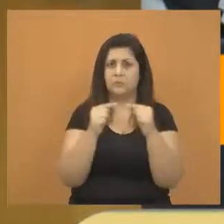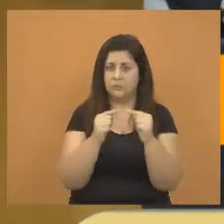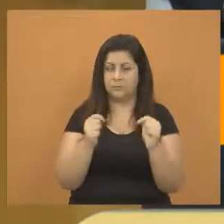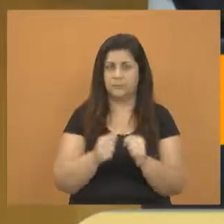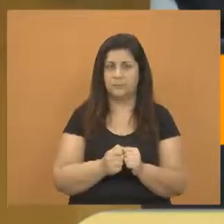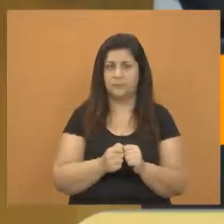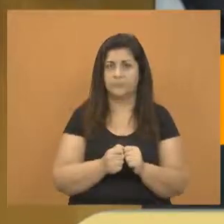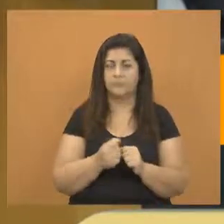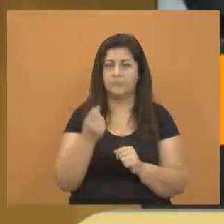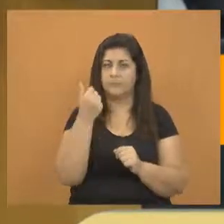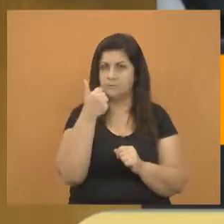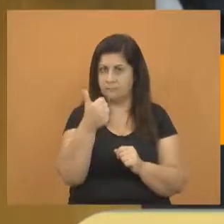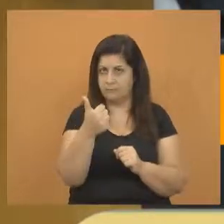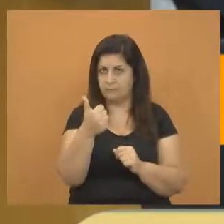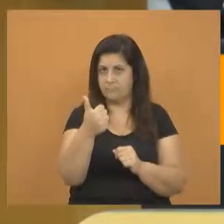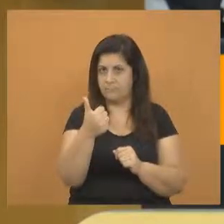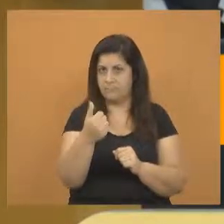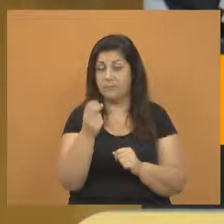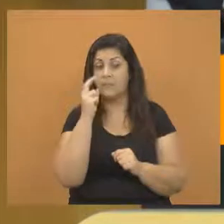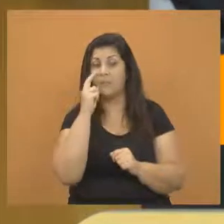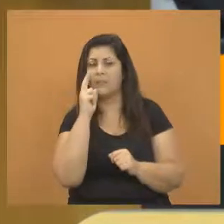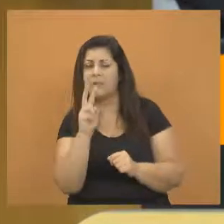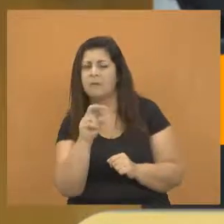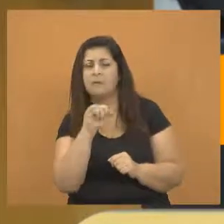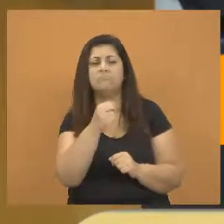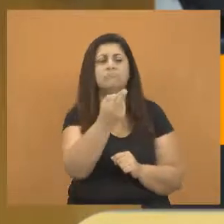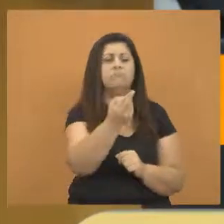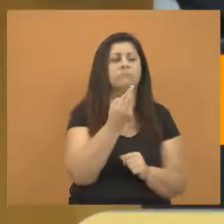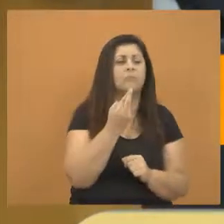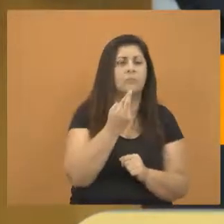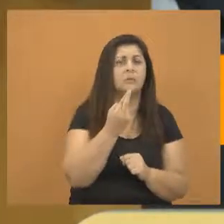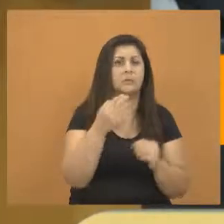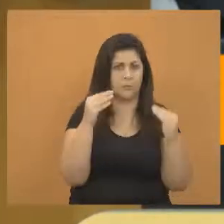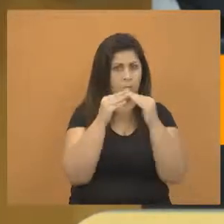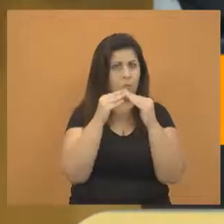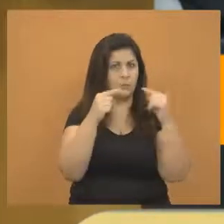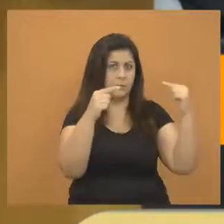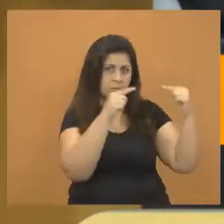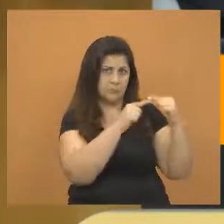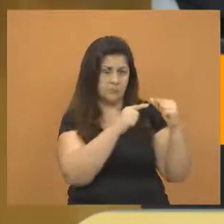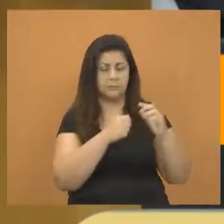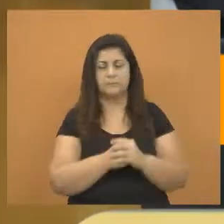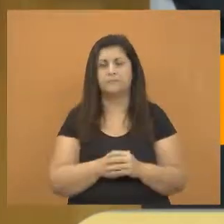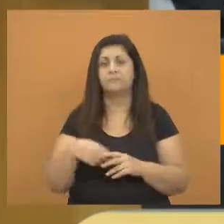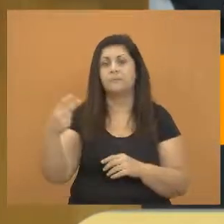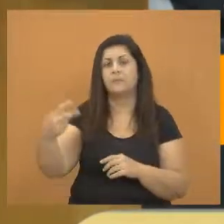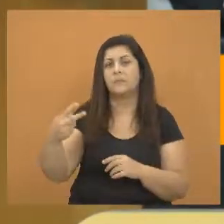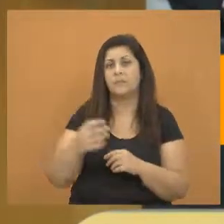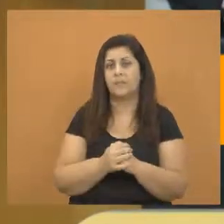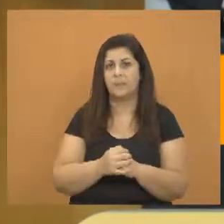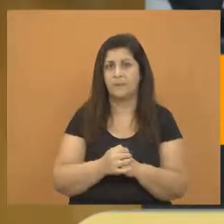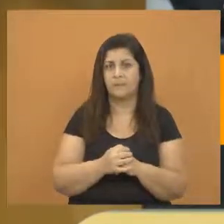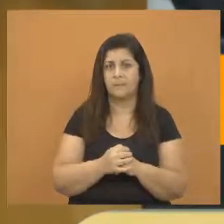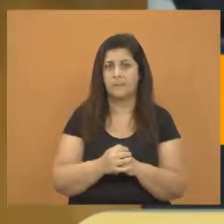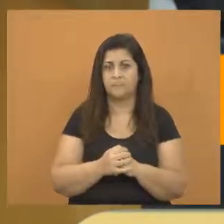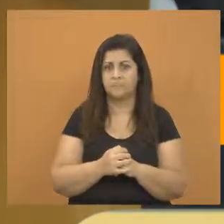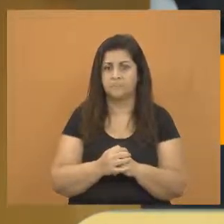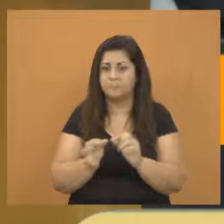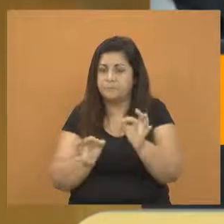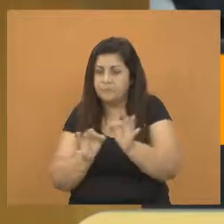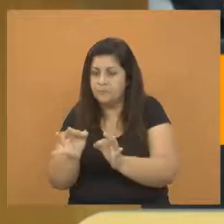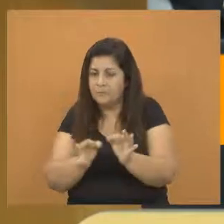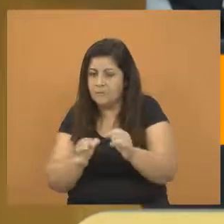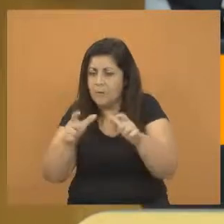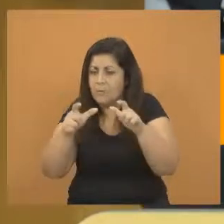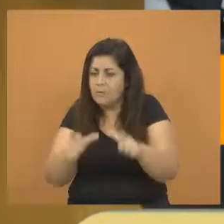1. Aferir o resultado com base nas metas fixadas. 2. Subsidiar a alocação